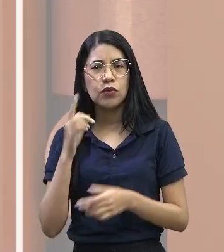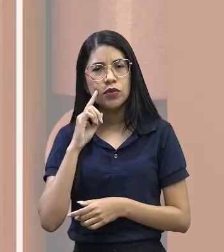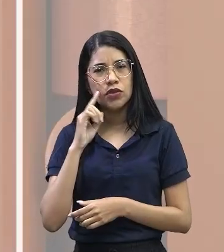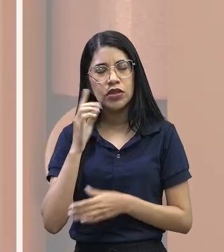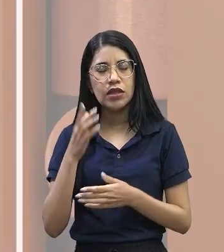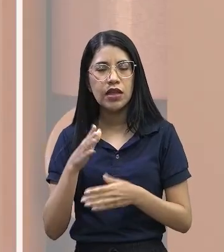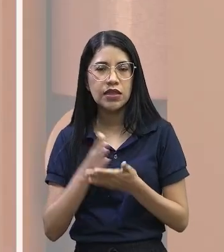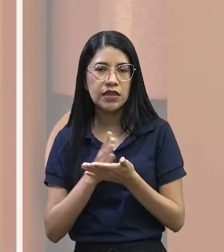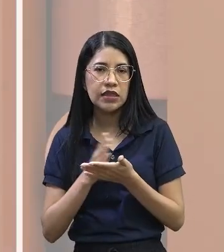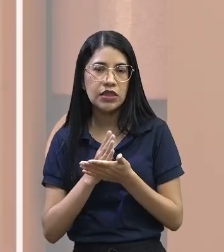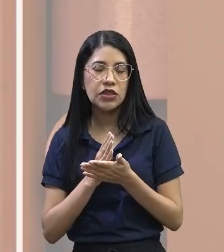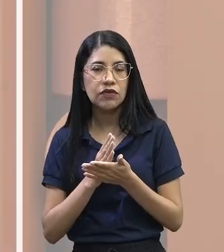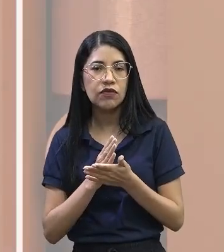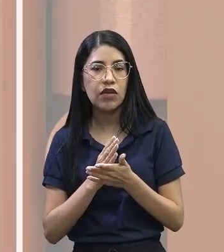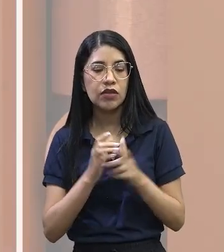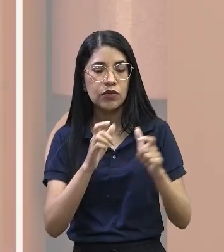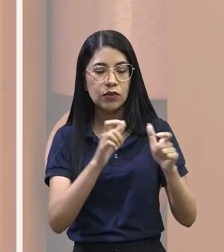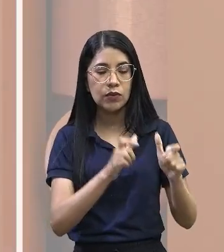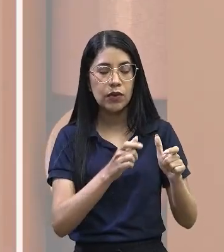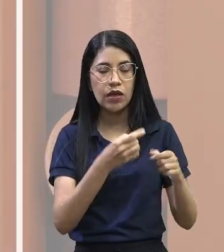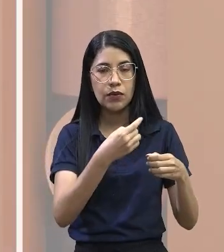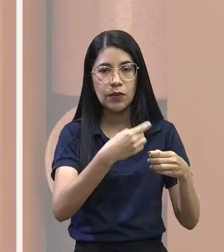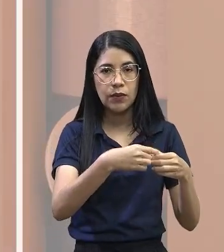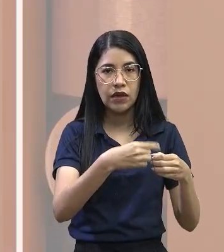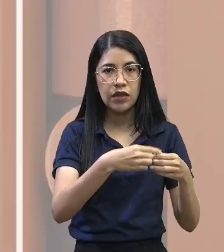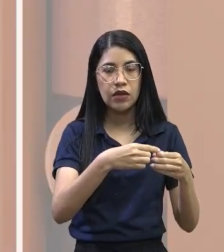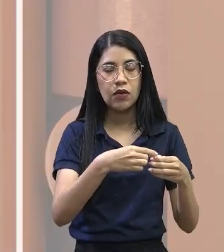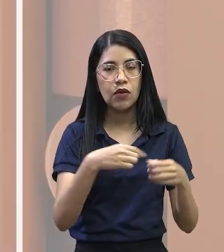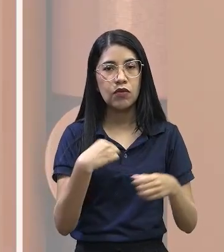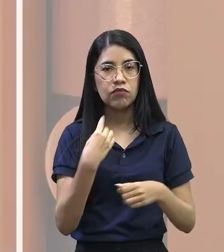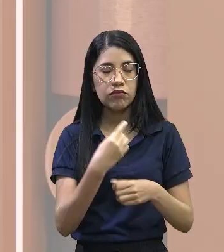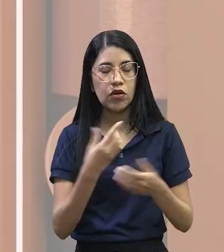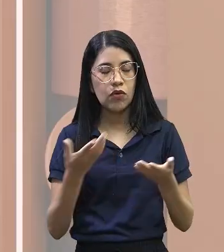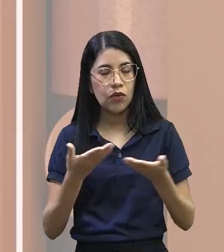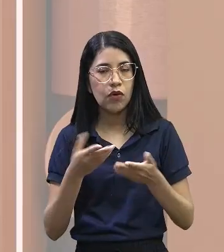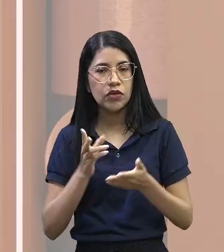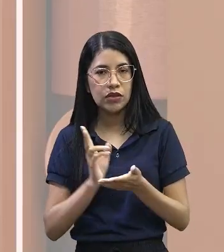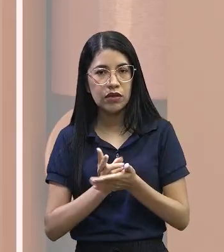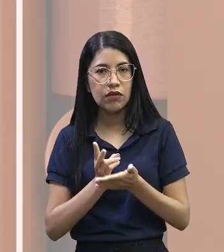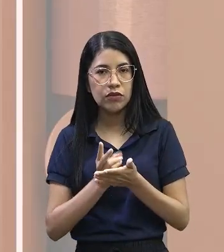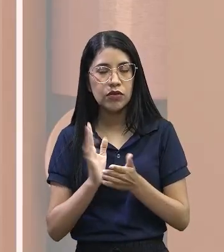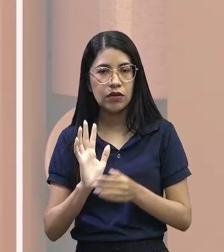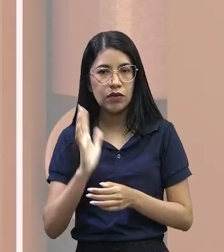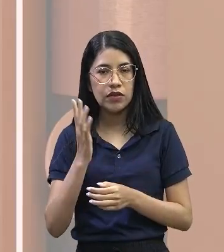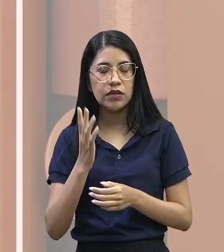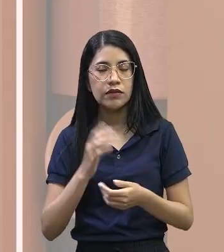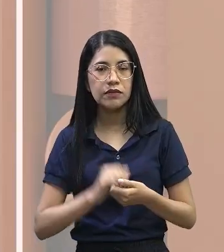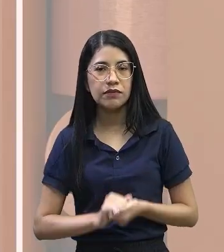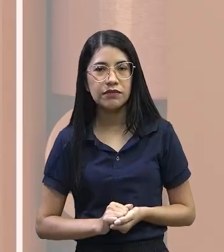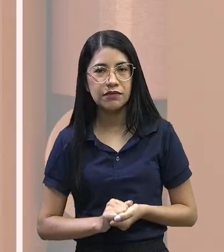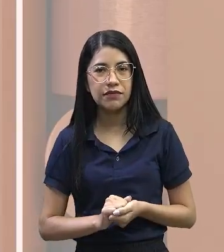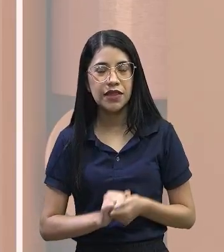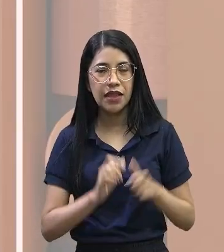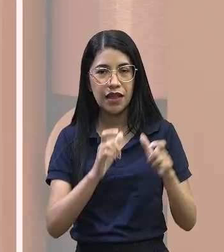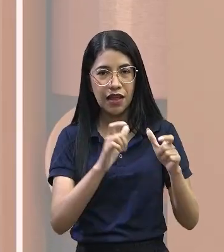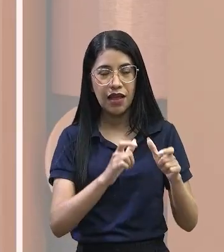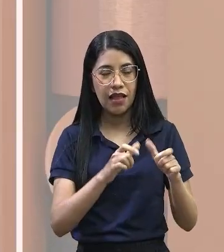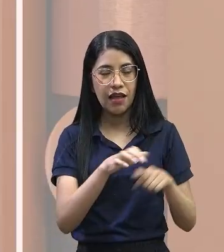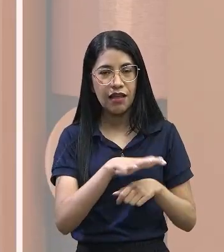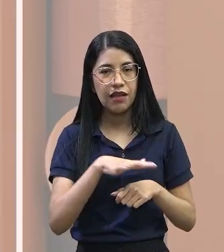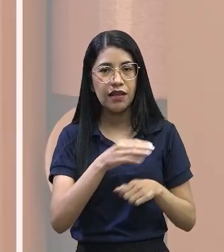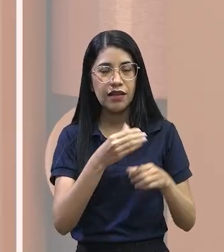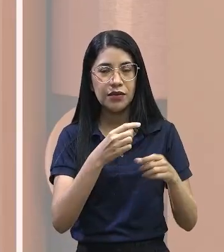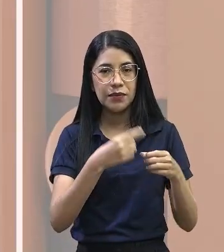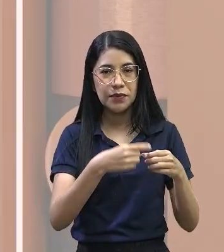da cidade, sai do interior, nós aqui nos dias de hoje, eu digo vocês, saem do interior, vão